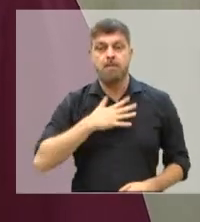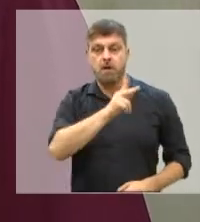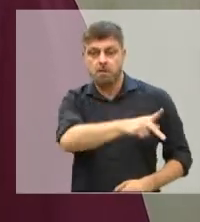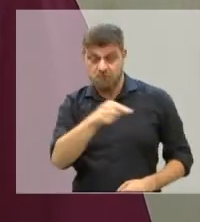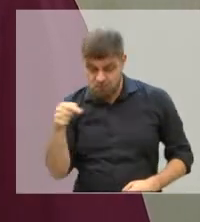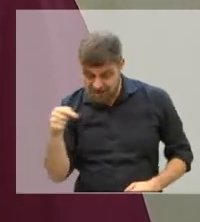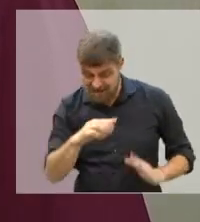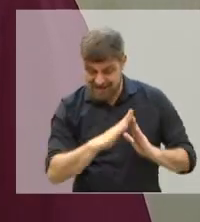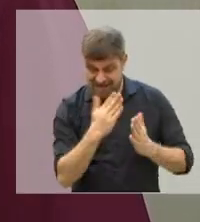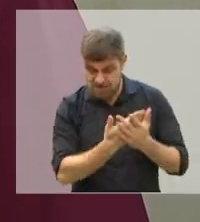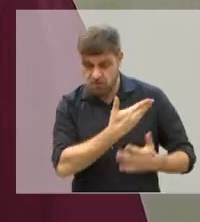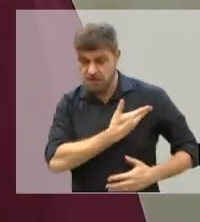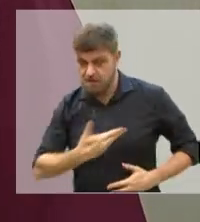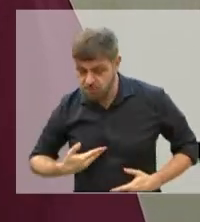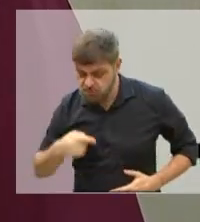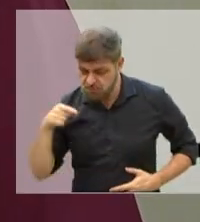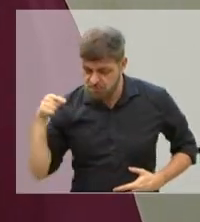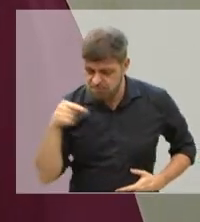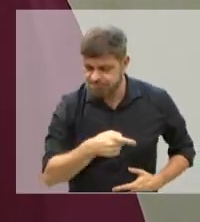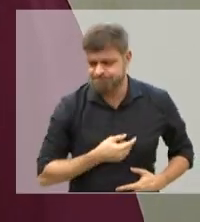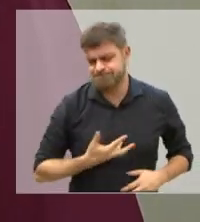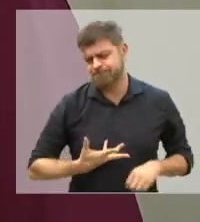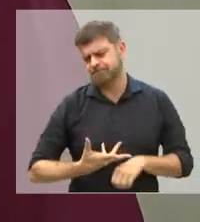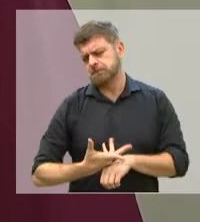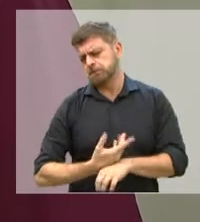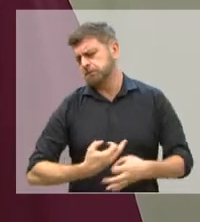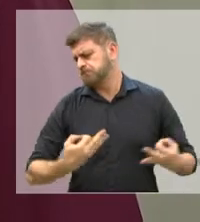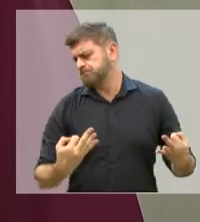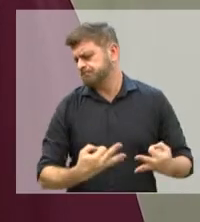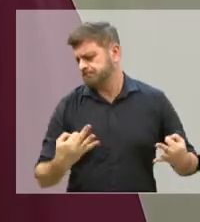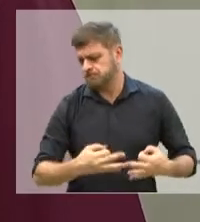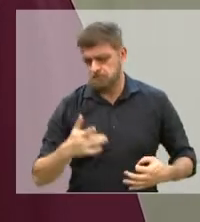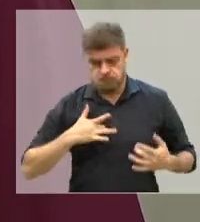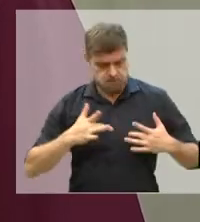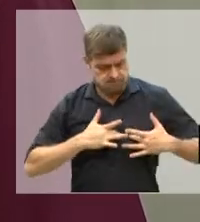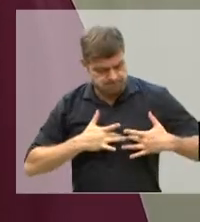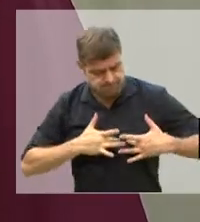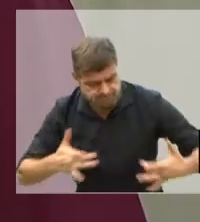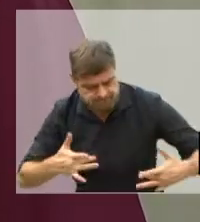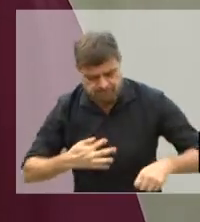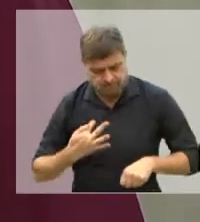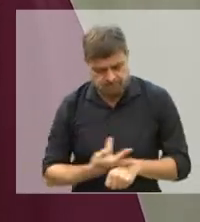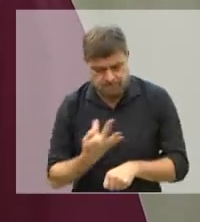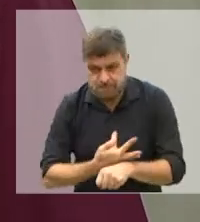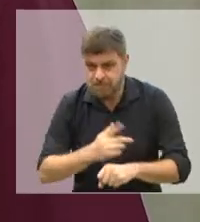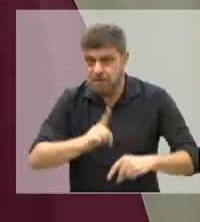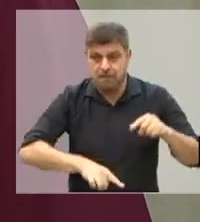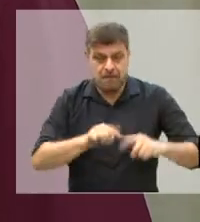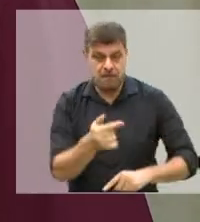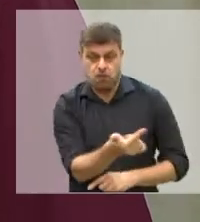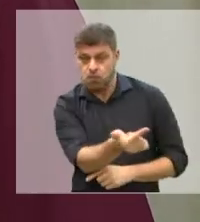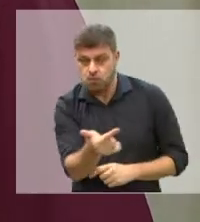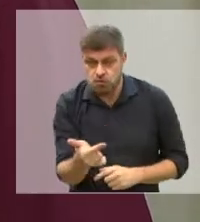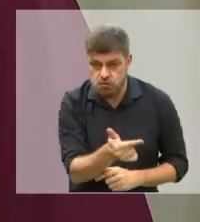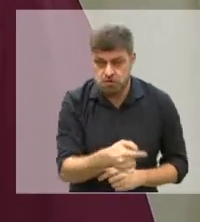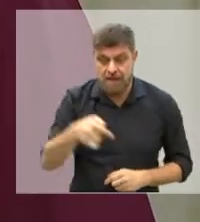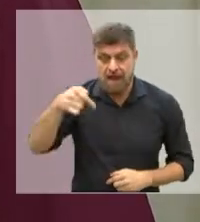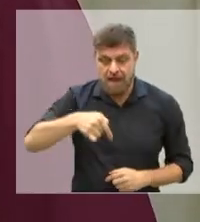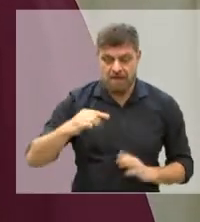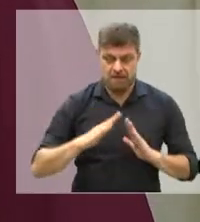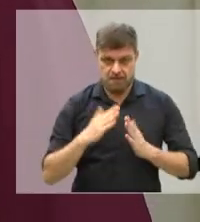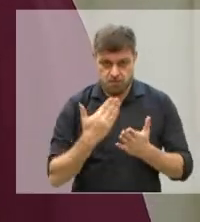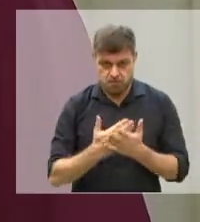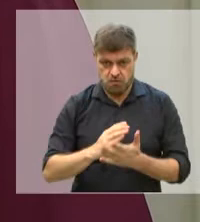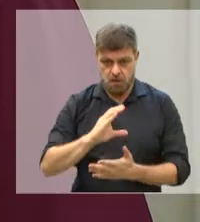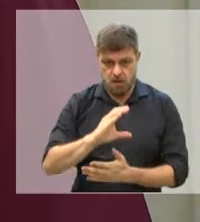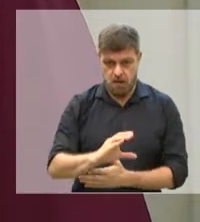tive na escola pública sempre foram muito bons, dedicados, eles muitas vezes não tinham recursos, né? Mesmo aqui no Cotuca, que era uma escola um